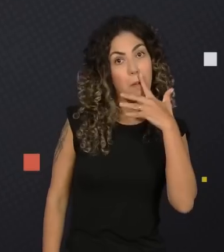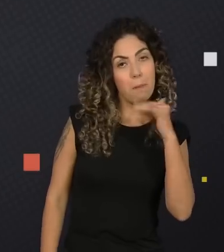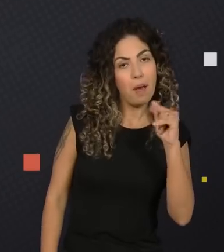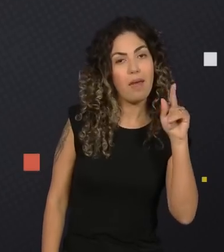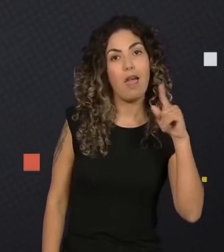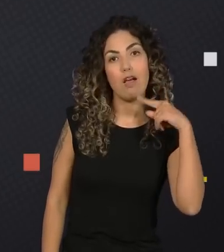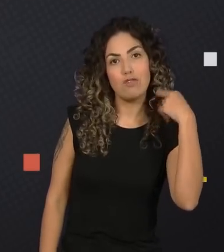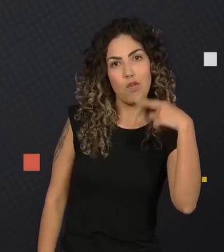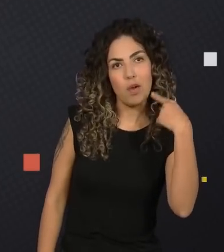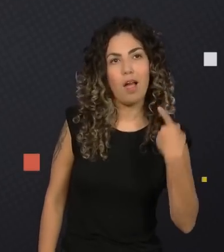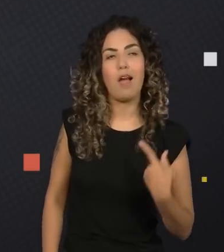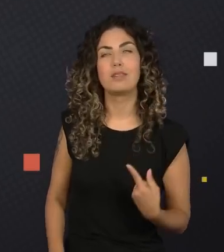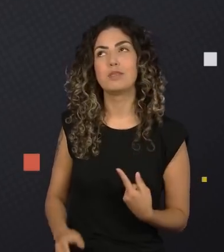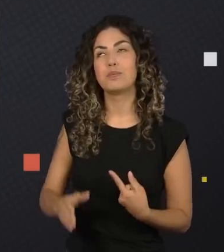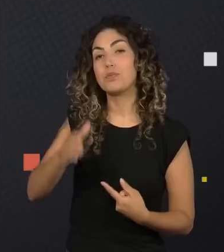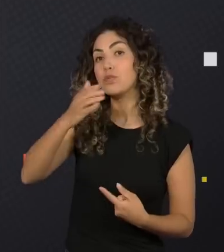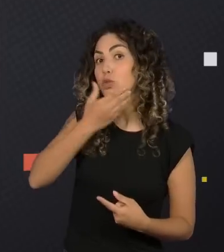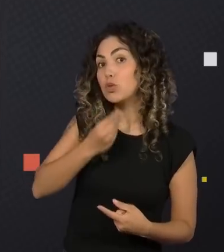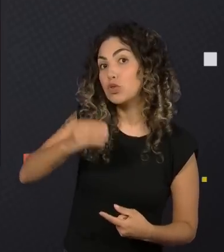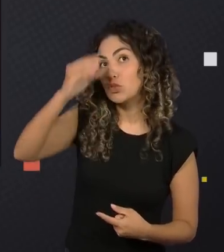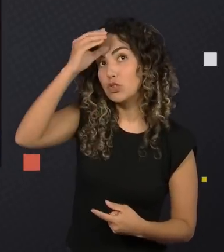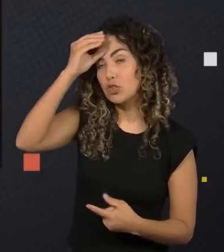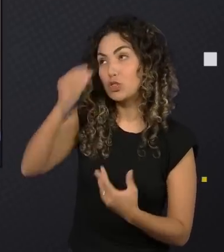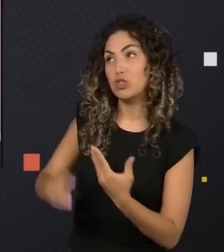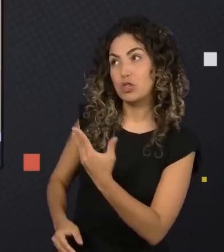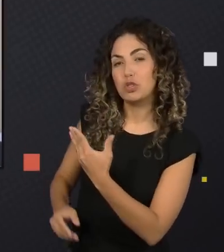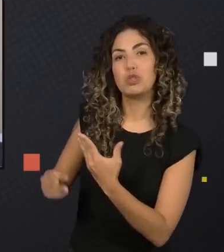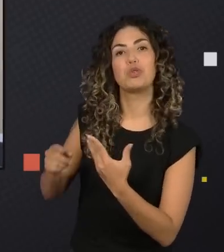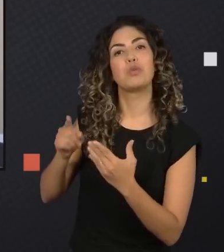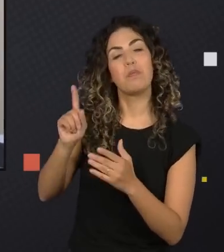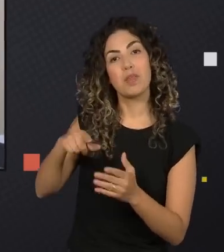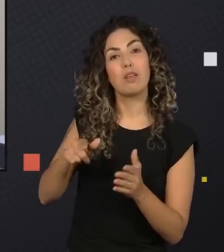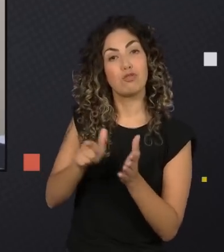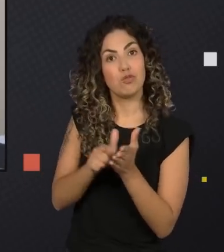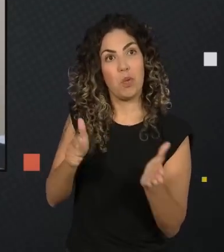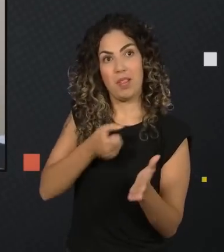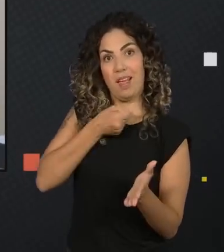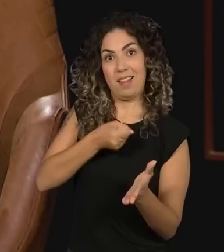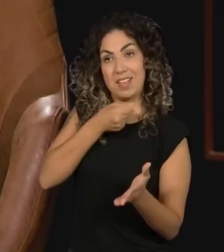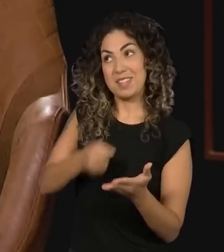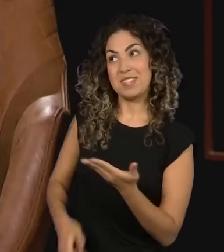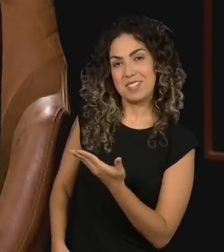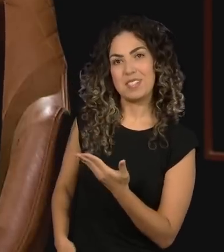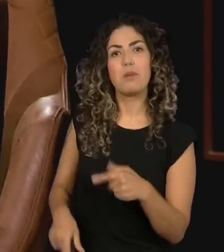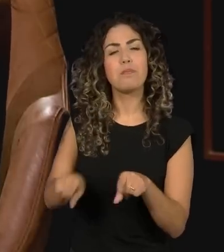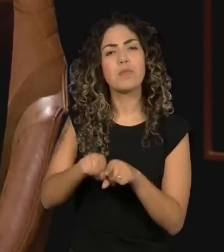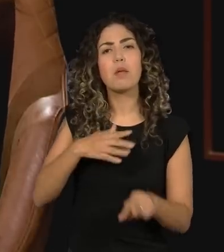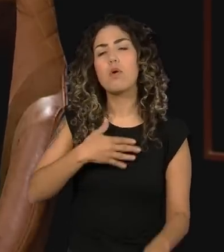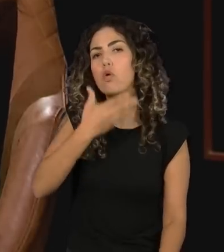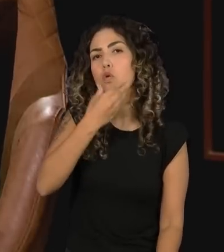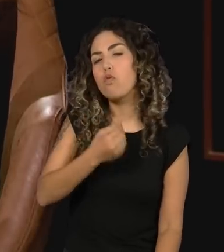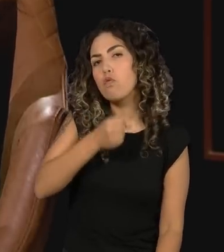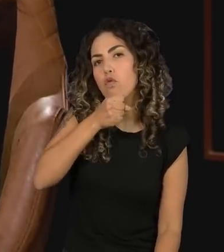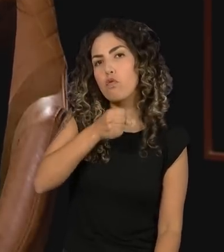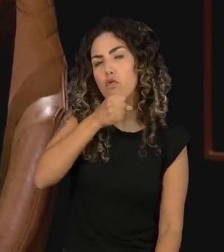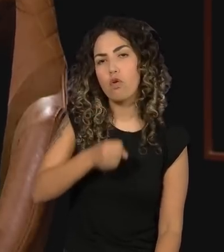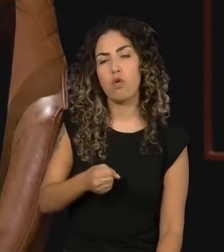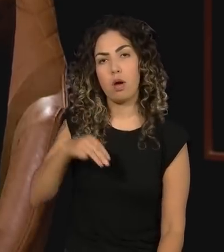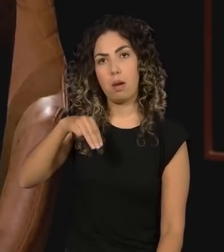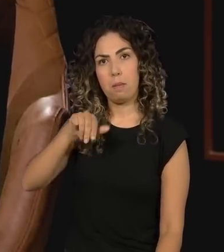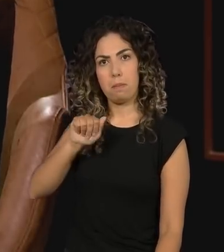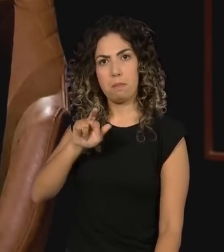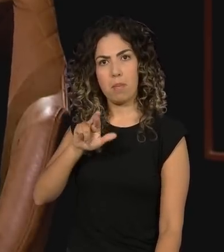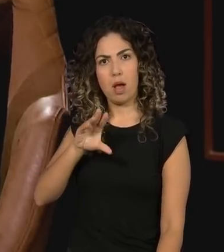um tio jornalista, né? Sou sobrinha do Arnaldo Nisquet. O meu avô Marcos Nisquet veio nos